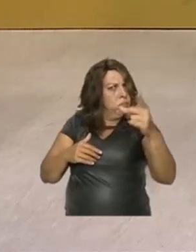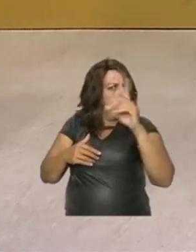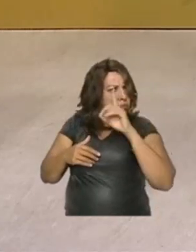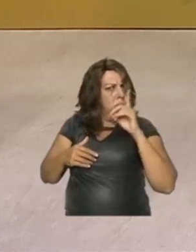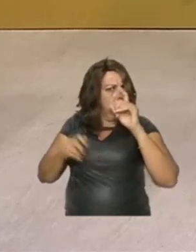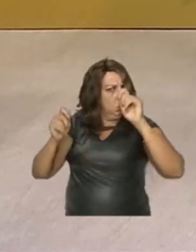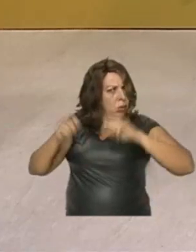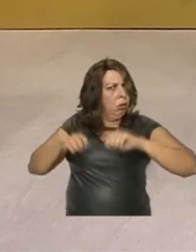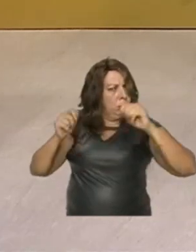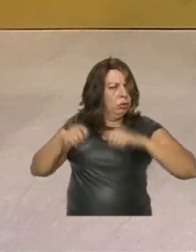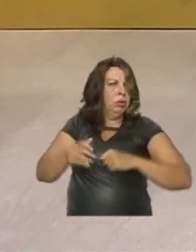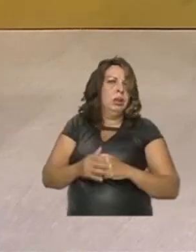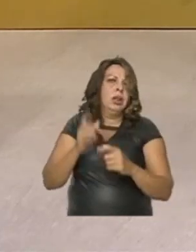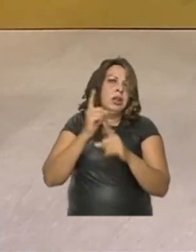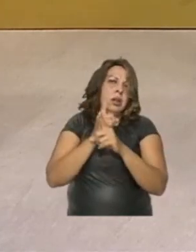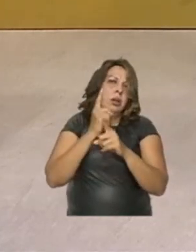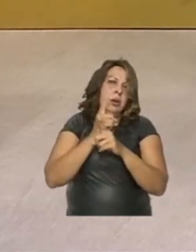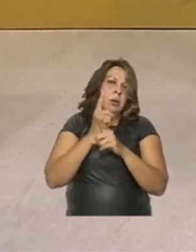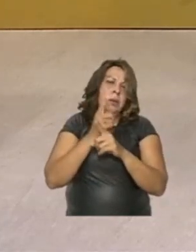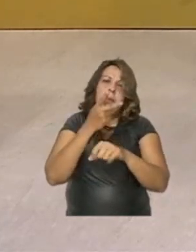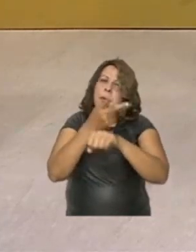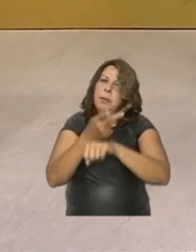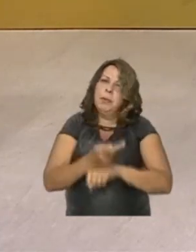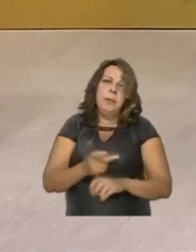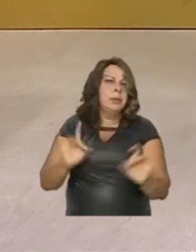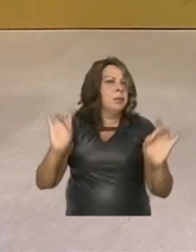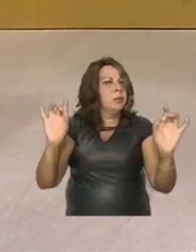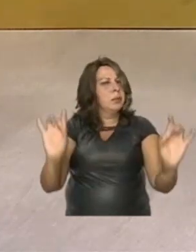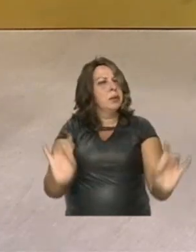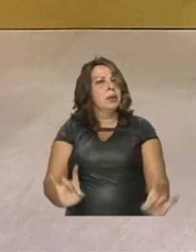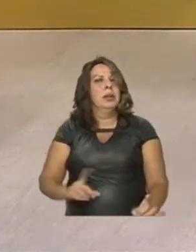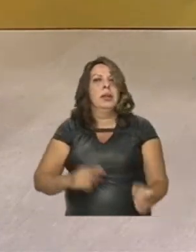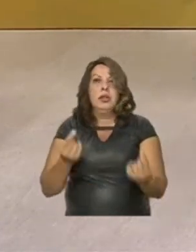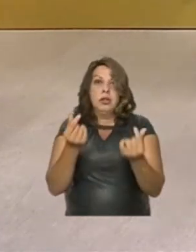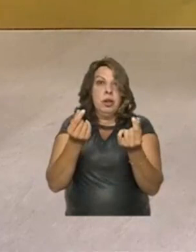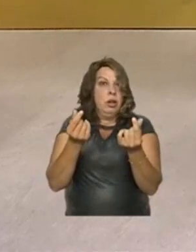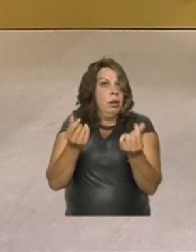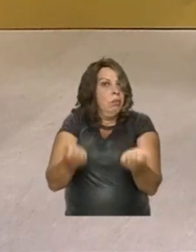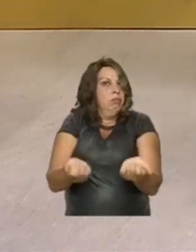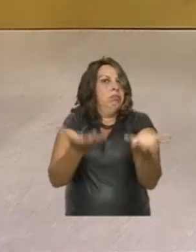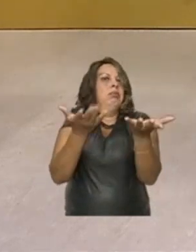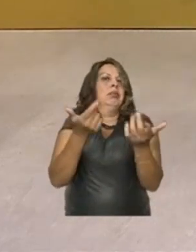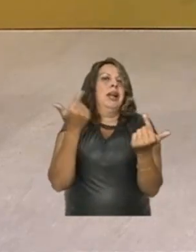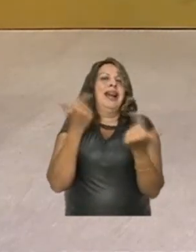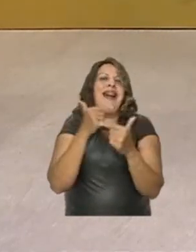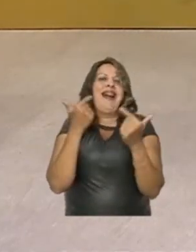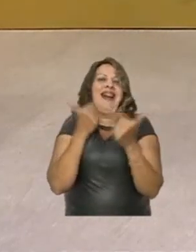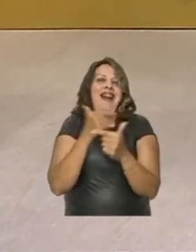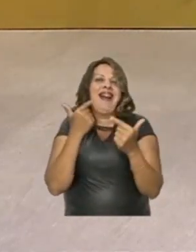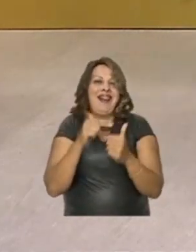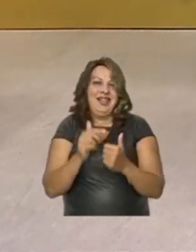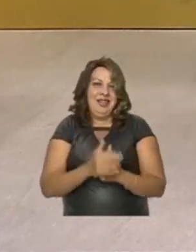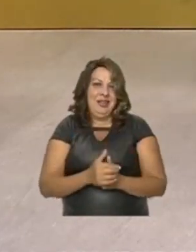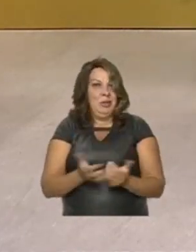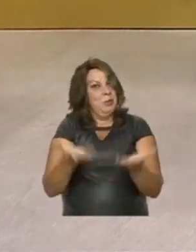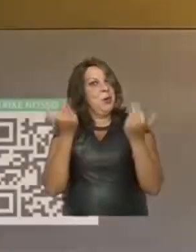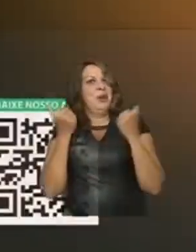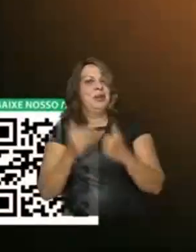vem, para variar, né, a gente sempre capricha, premiação especial no próximo domingo, din-din para você ficar rindo à toa, né? Simbora!